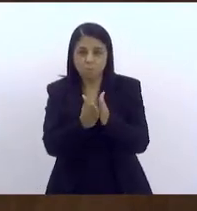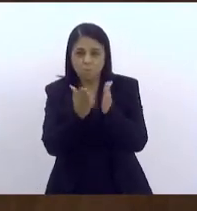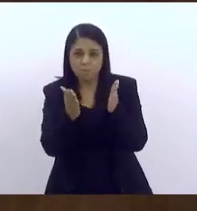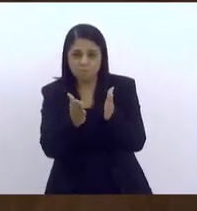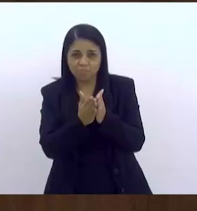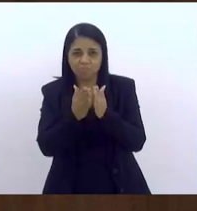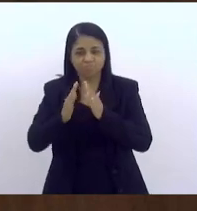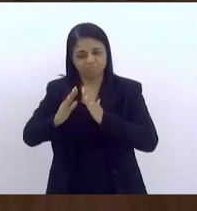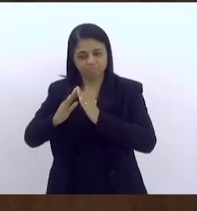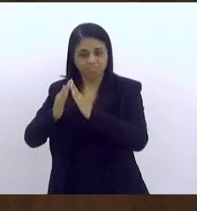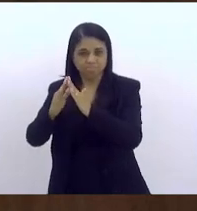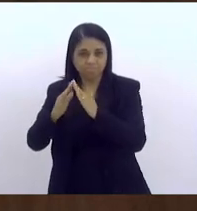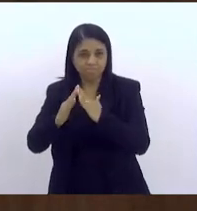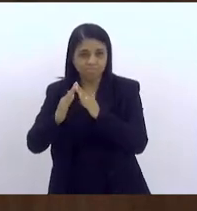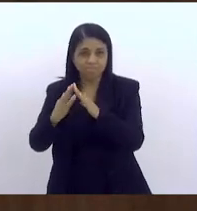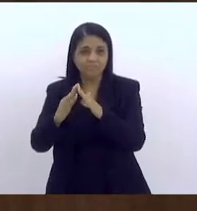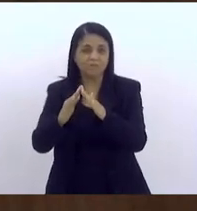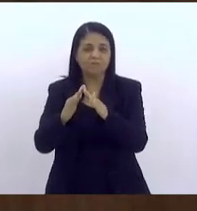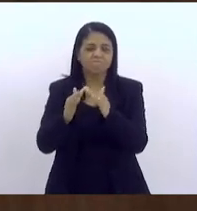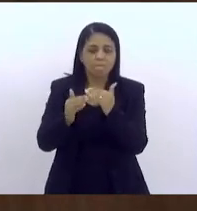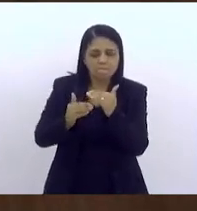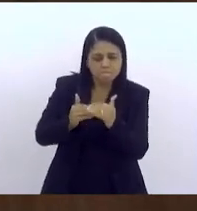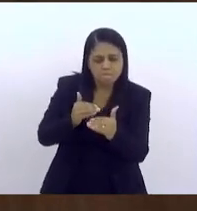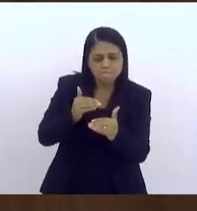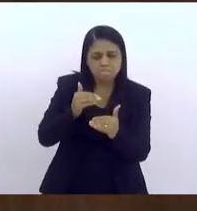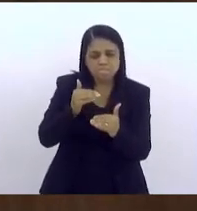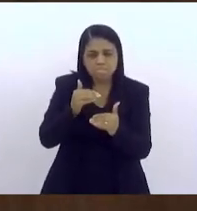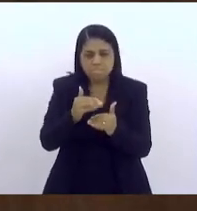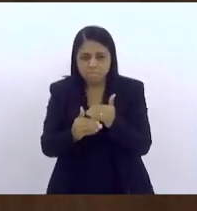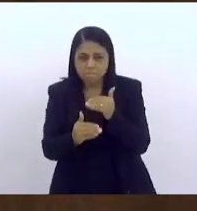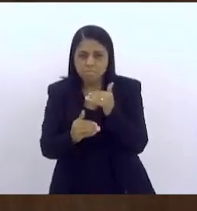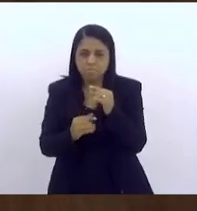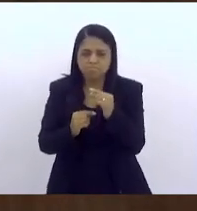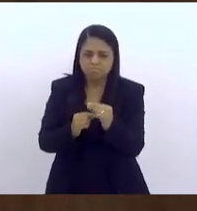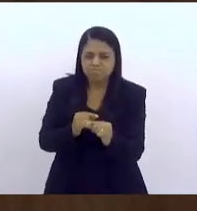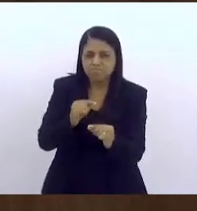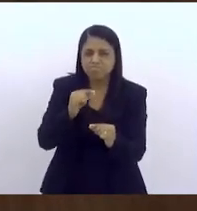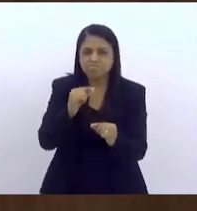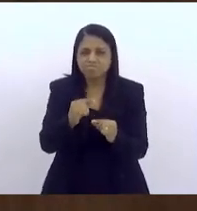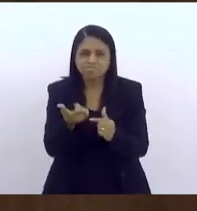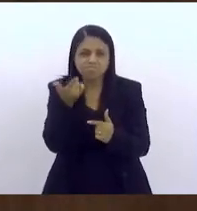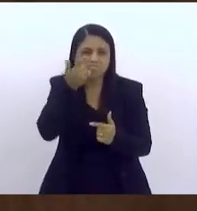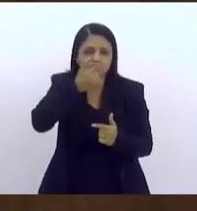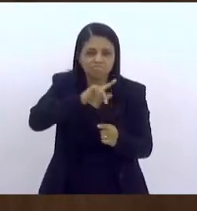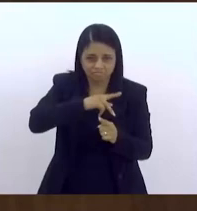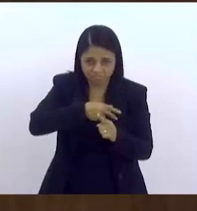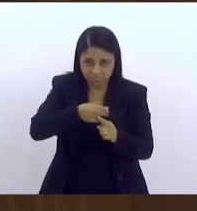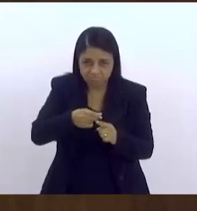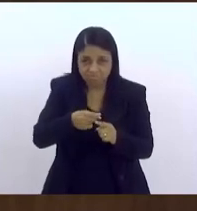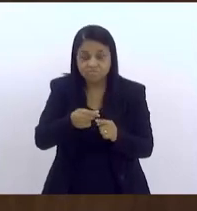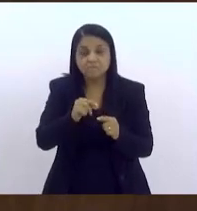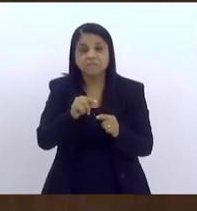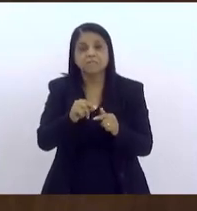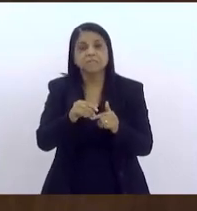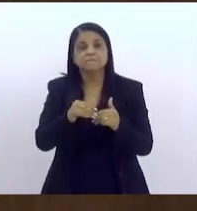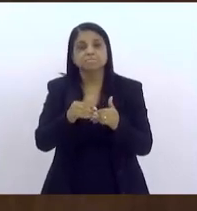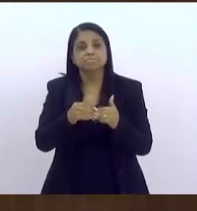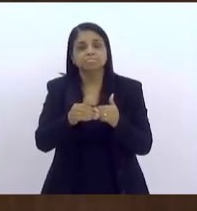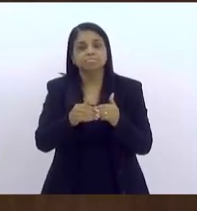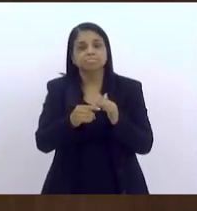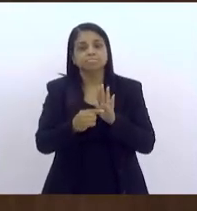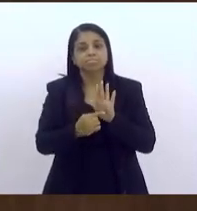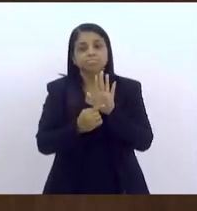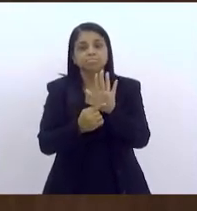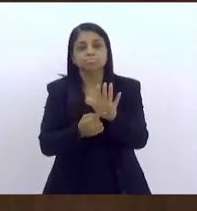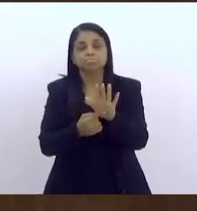periféricos são pequenos pequenas conquistas que tem produzido efeitos